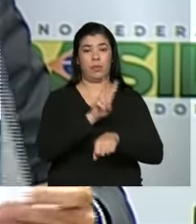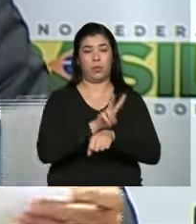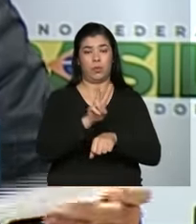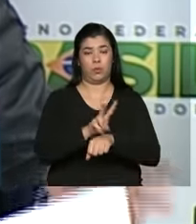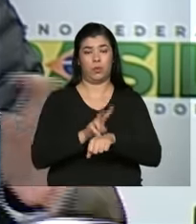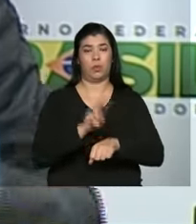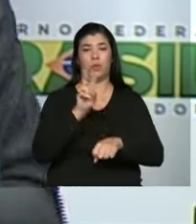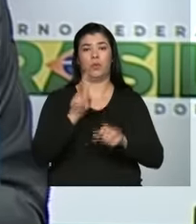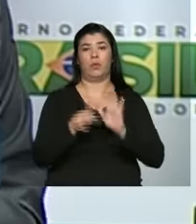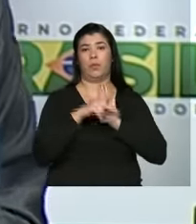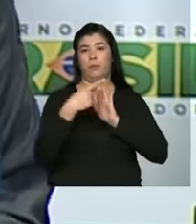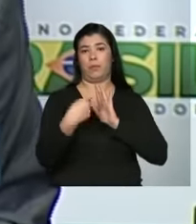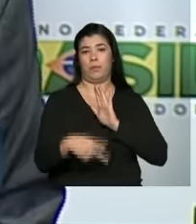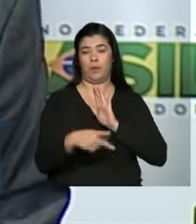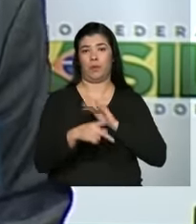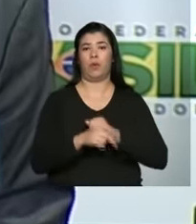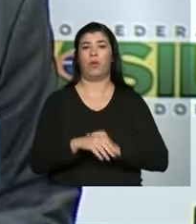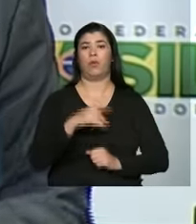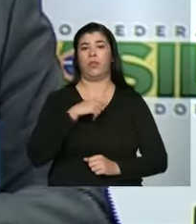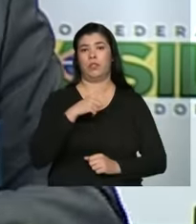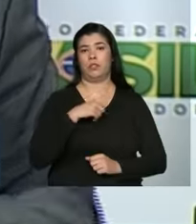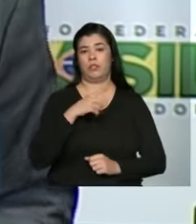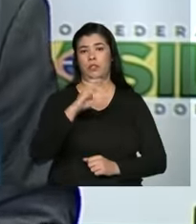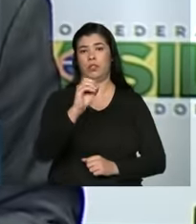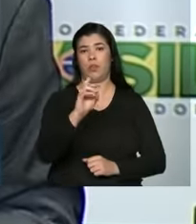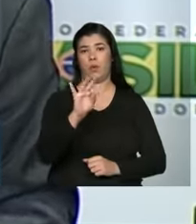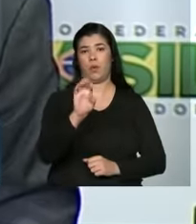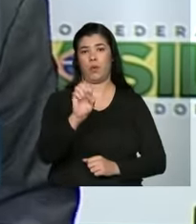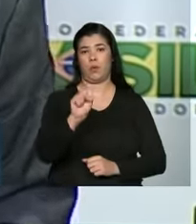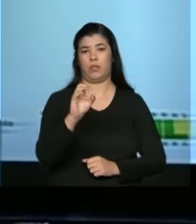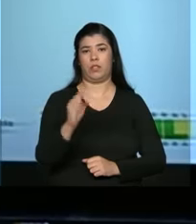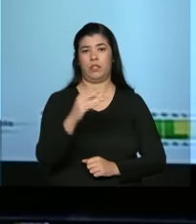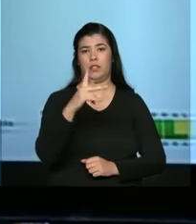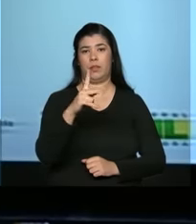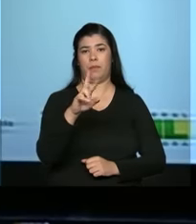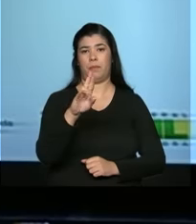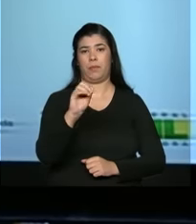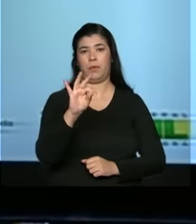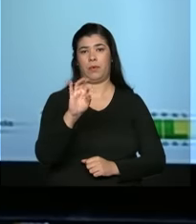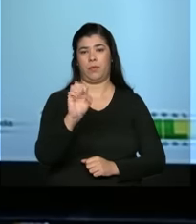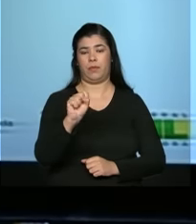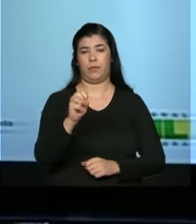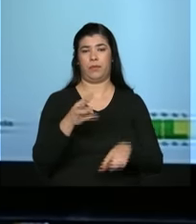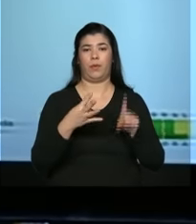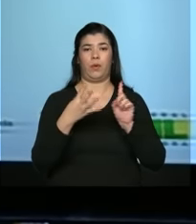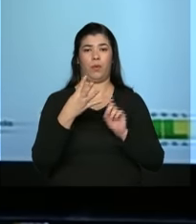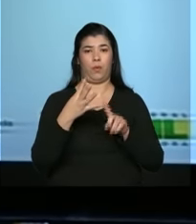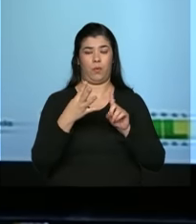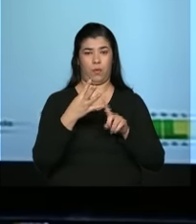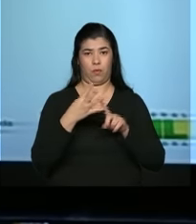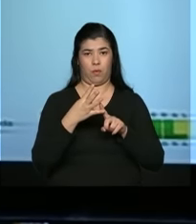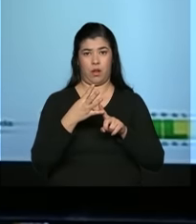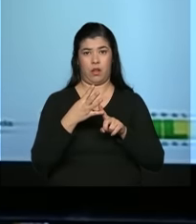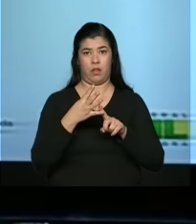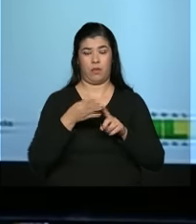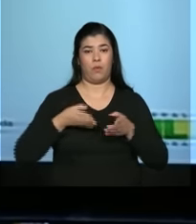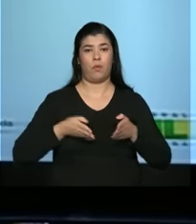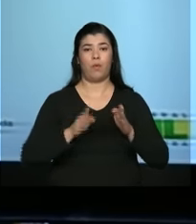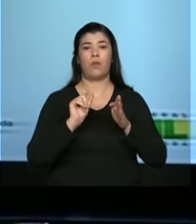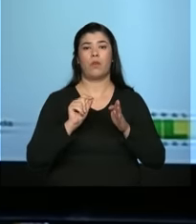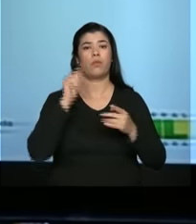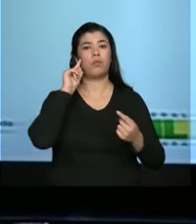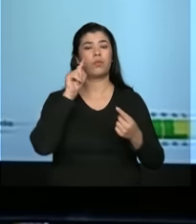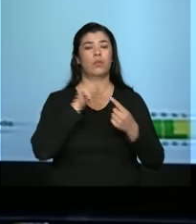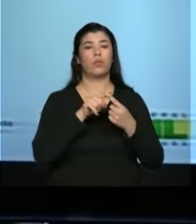eh das das hortes e próteses um quarto eixo de atuação é na área da gestão do sistema